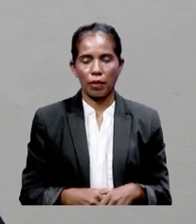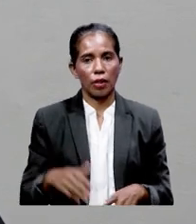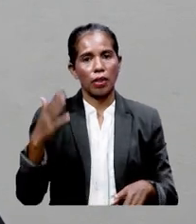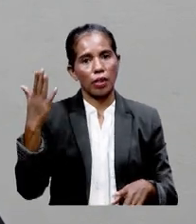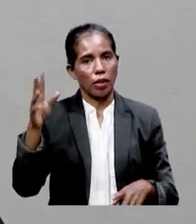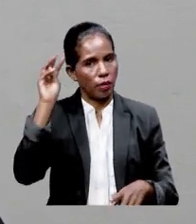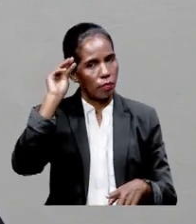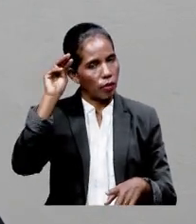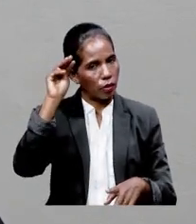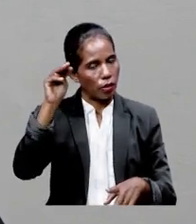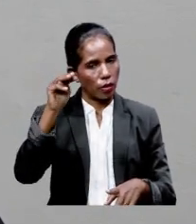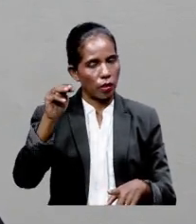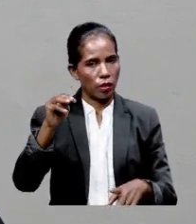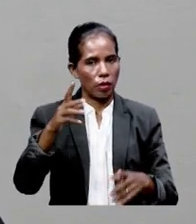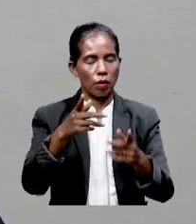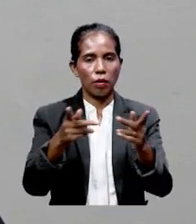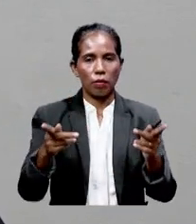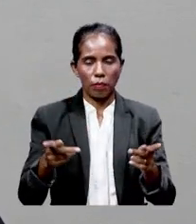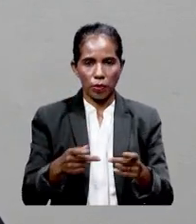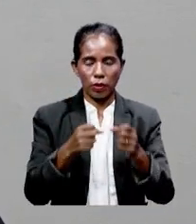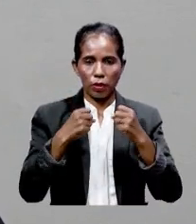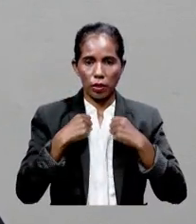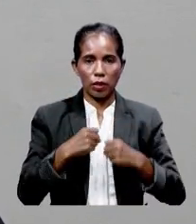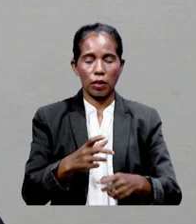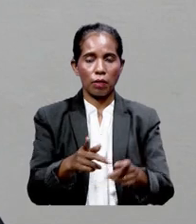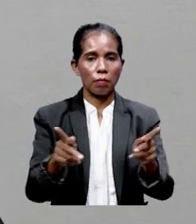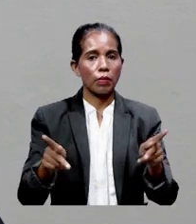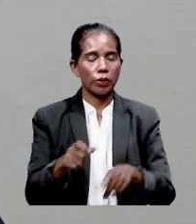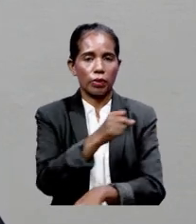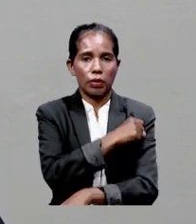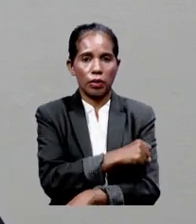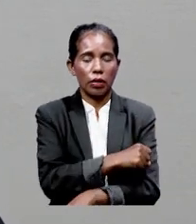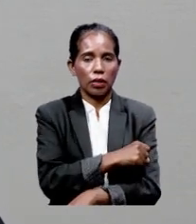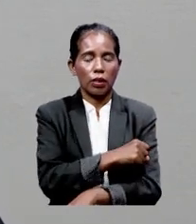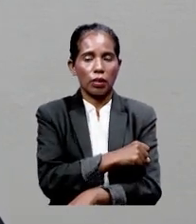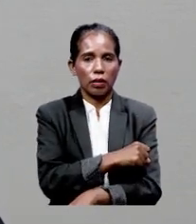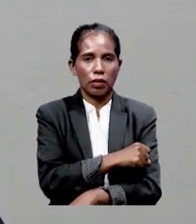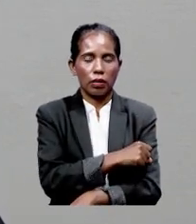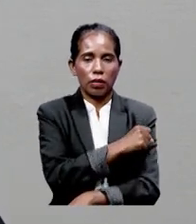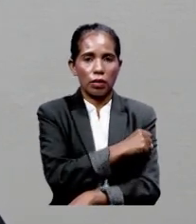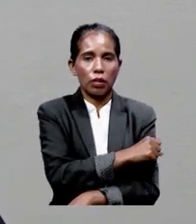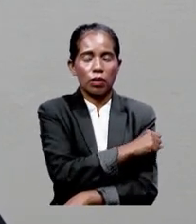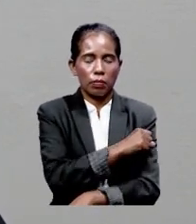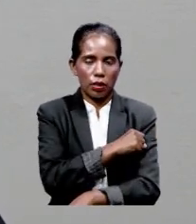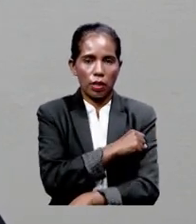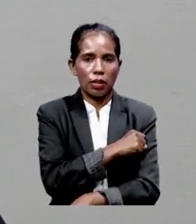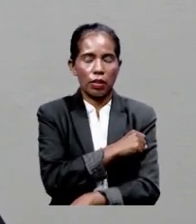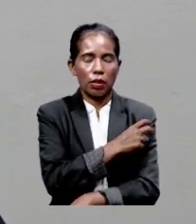municípios, posto de saúde sira, a minha reconhece que está em confirmação,